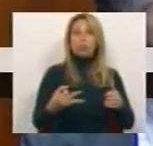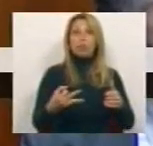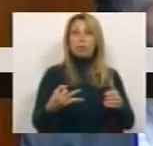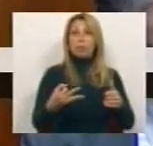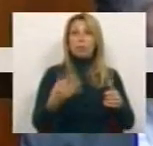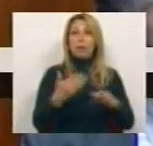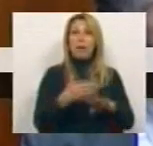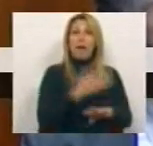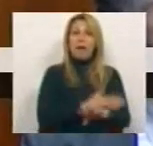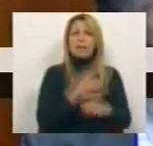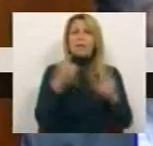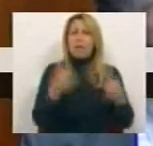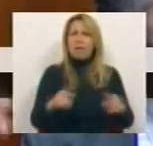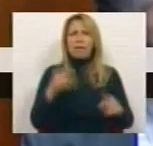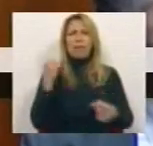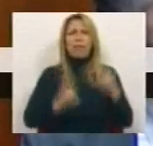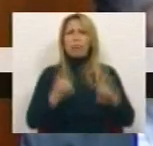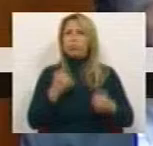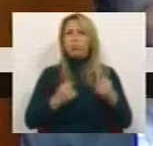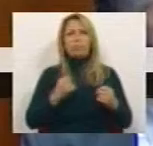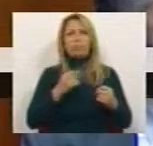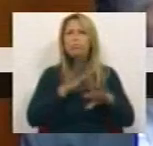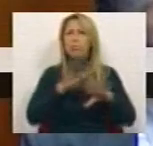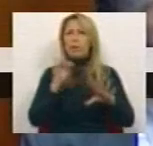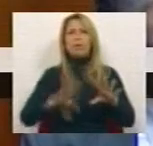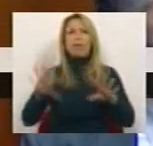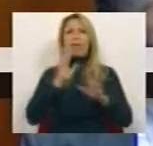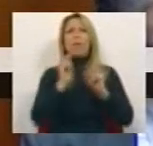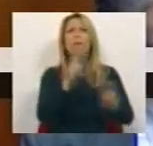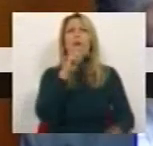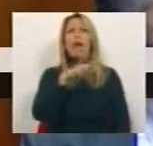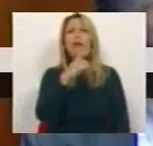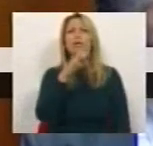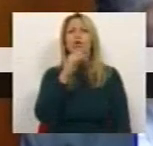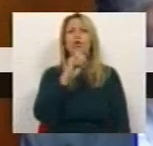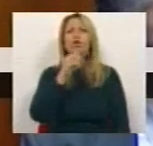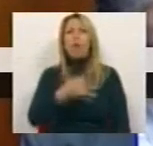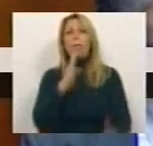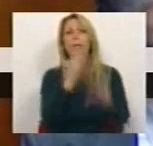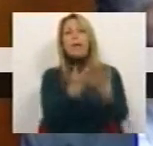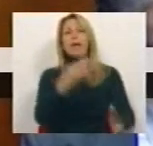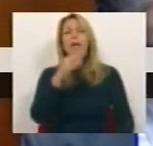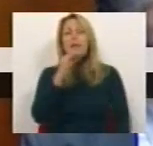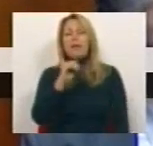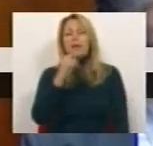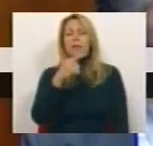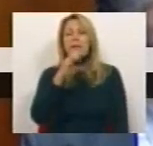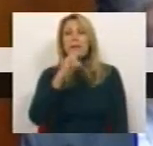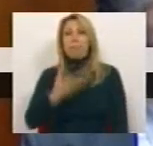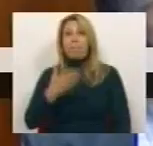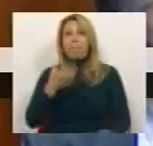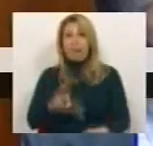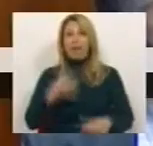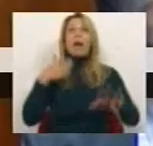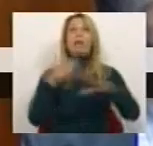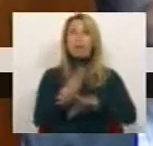contestadíssimas na forma como foram atribuídas à STCP pela Antrope com o despacho do anterior Secretário de Estado, Sérgio Monteiro, com este